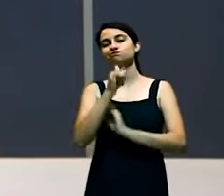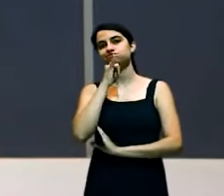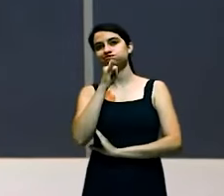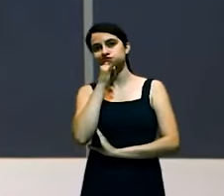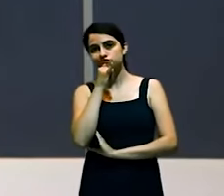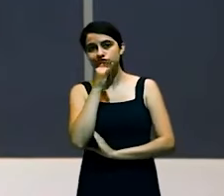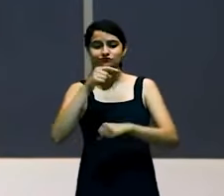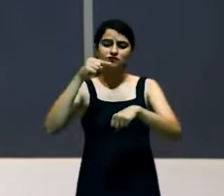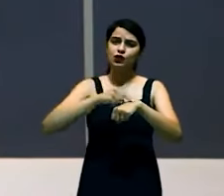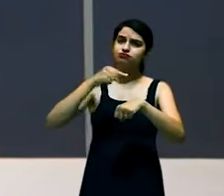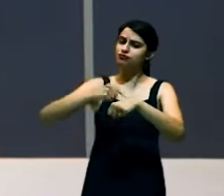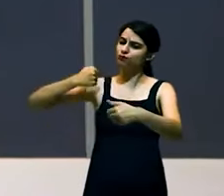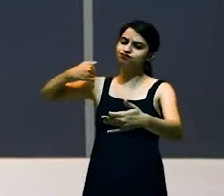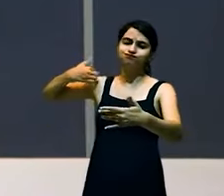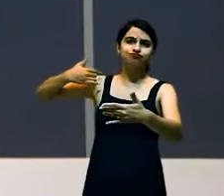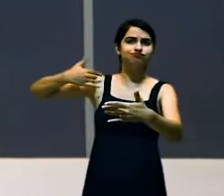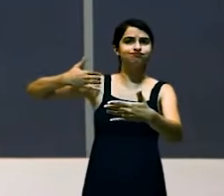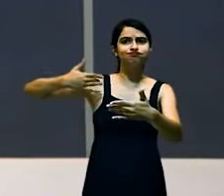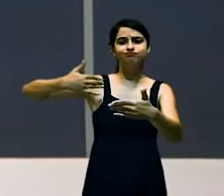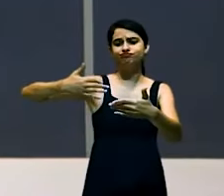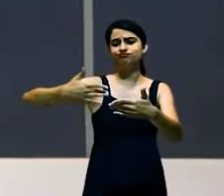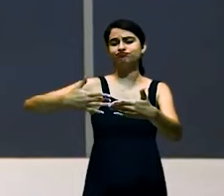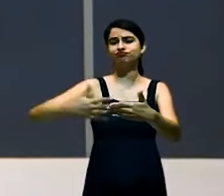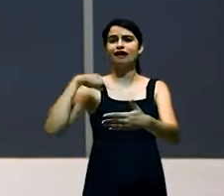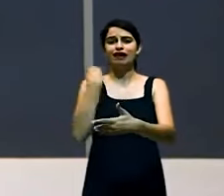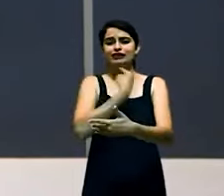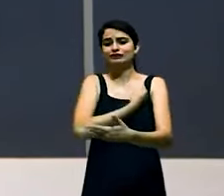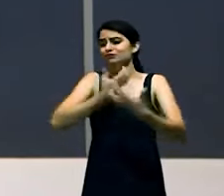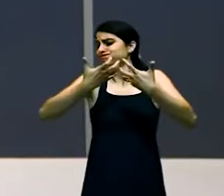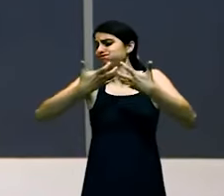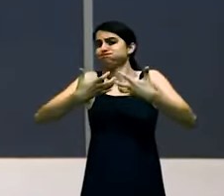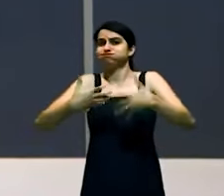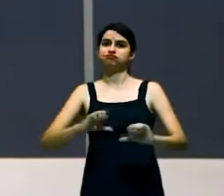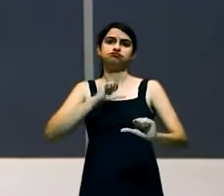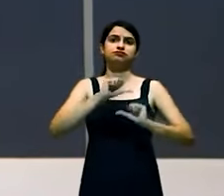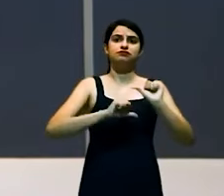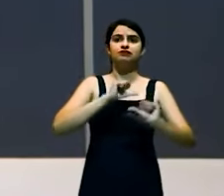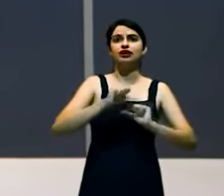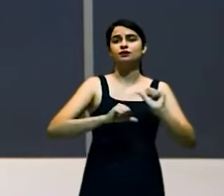E o tempo vai passando e desculpas a gente vai dando, mas